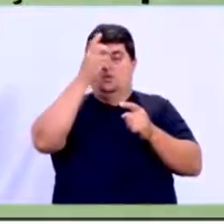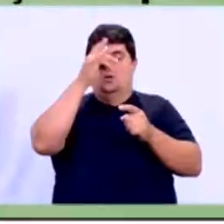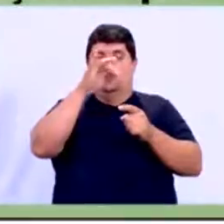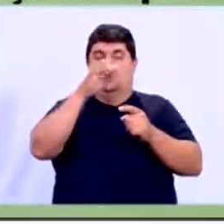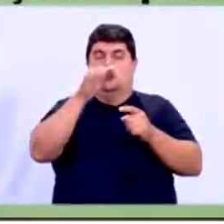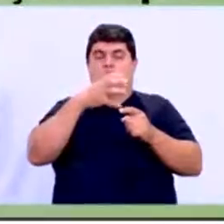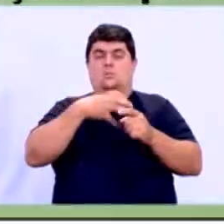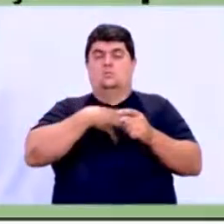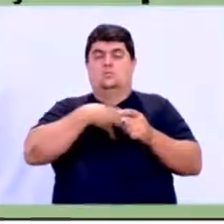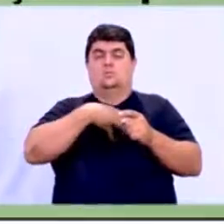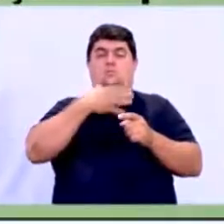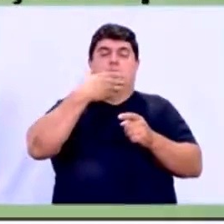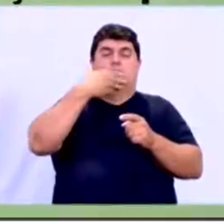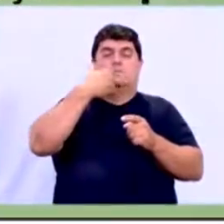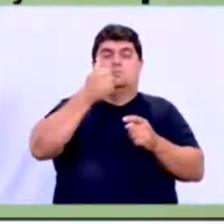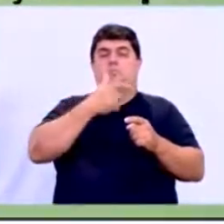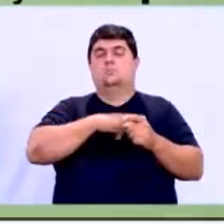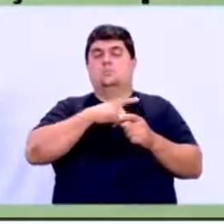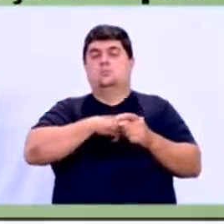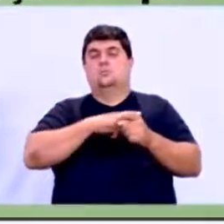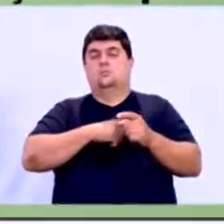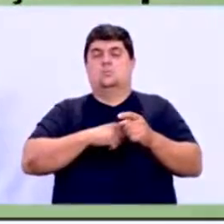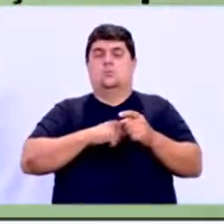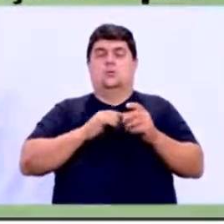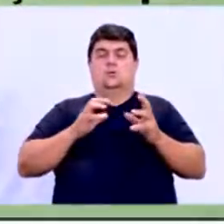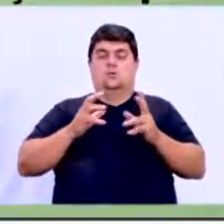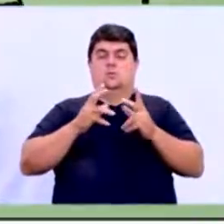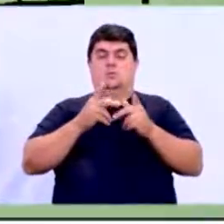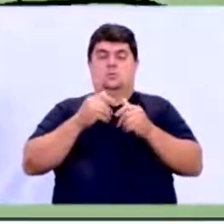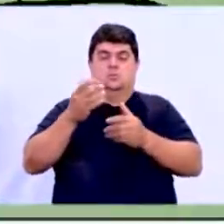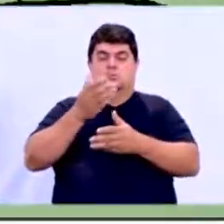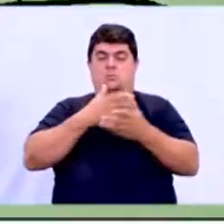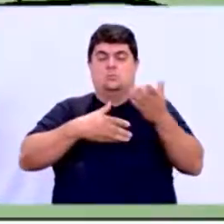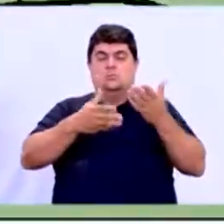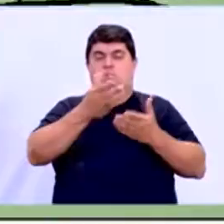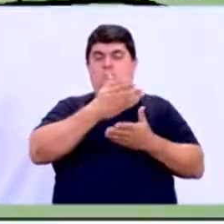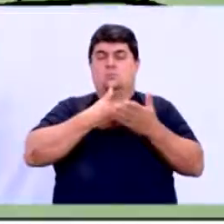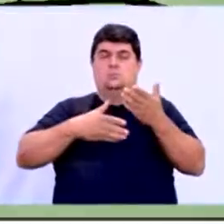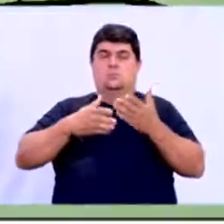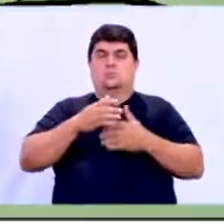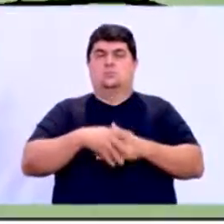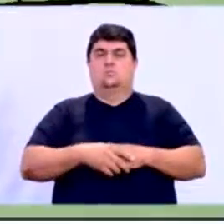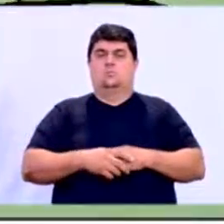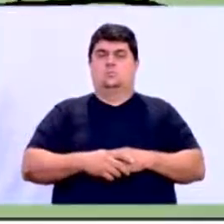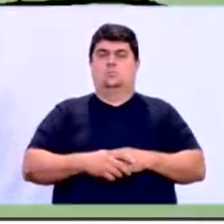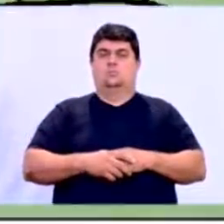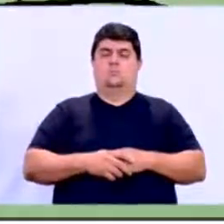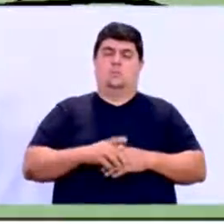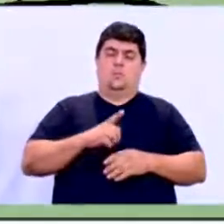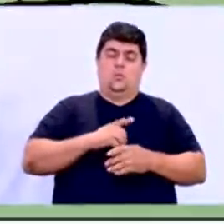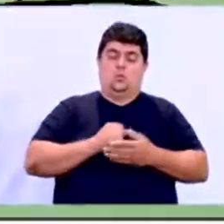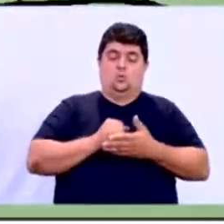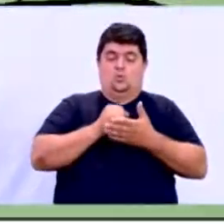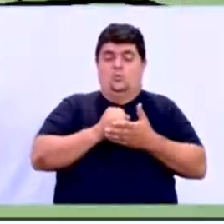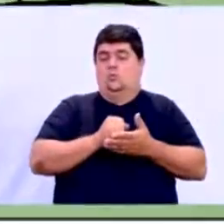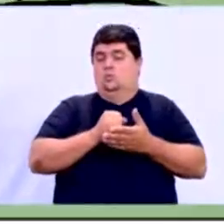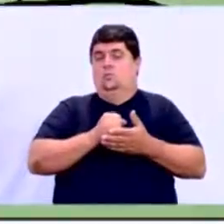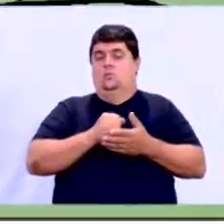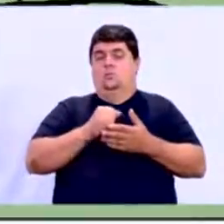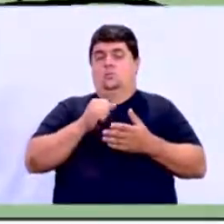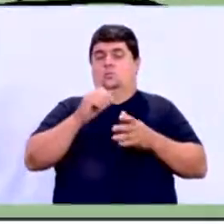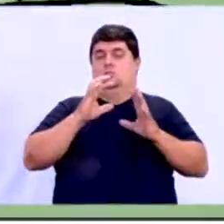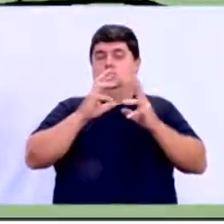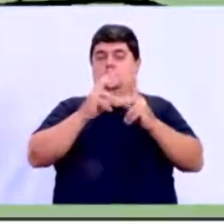as parcerias, que são o envolvimento com as outras organizações, que agregam valor ao